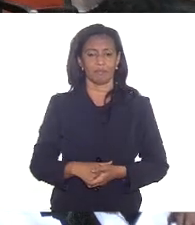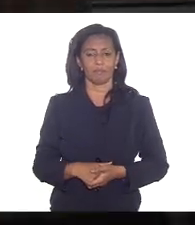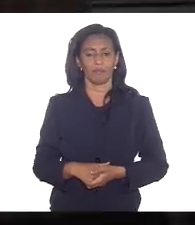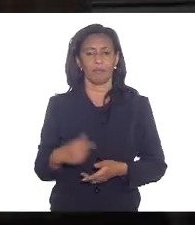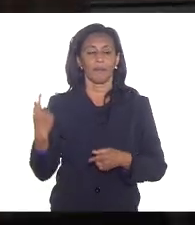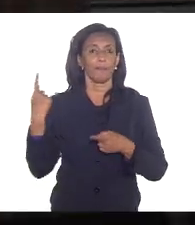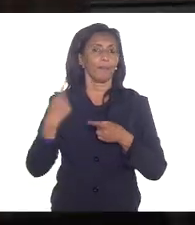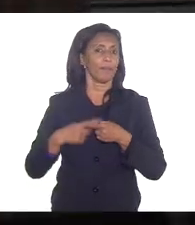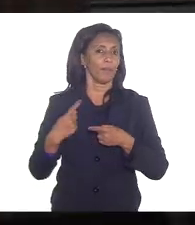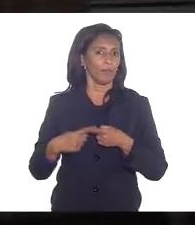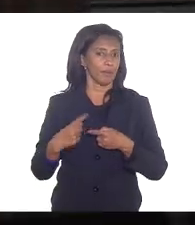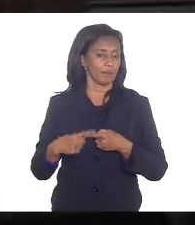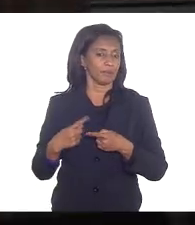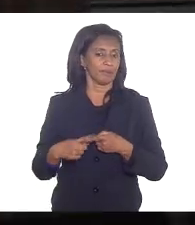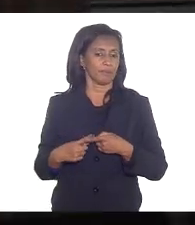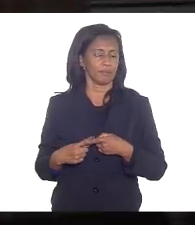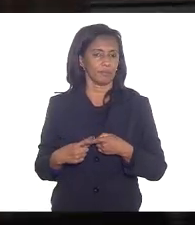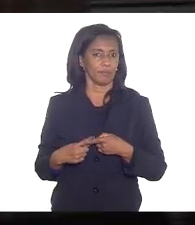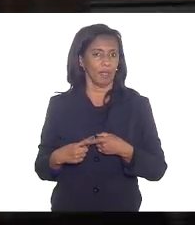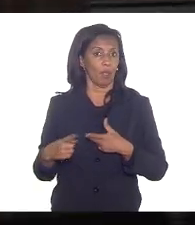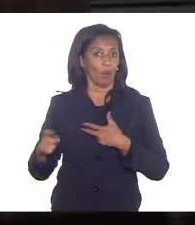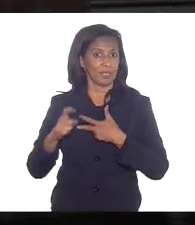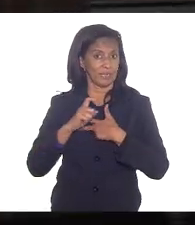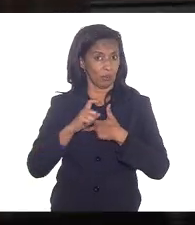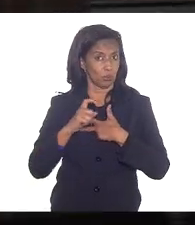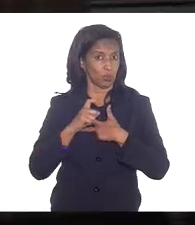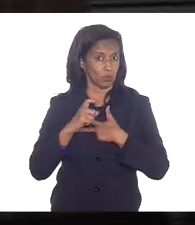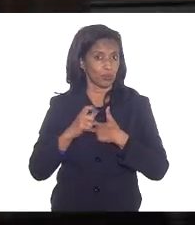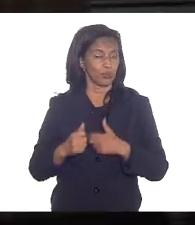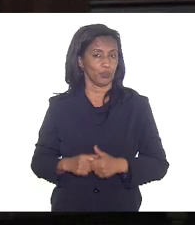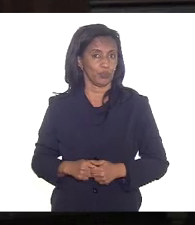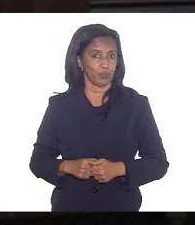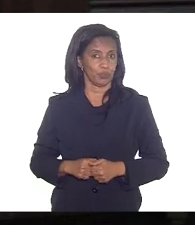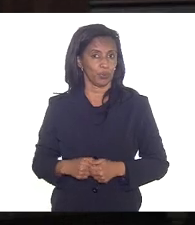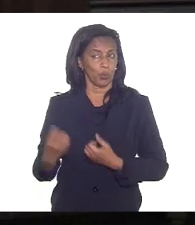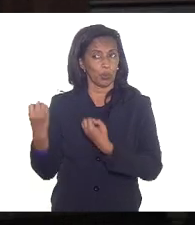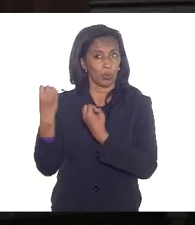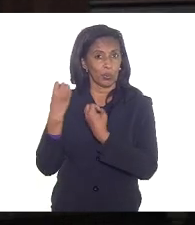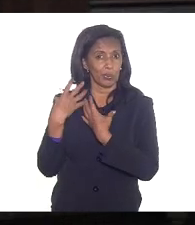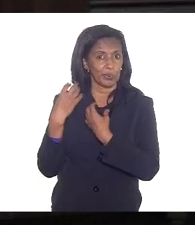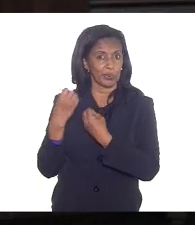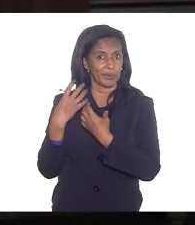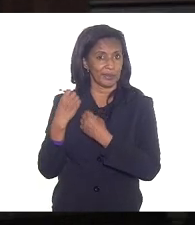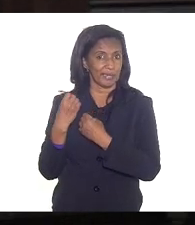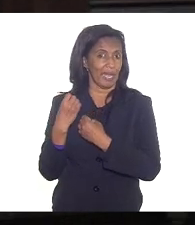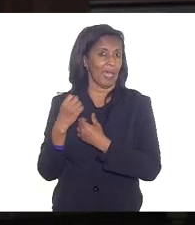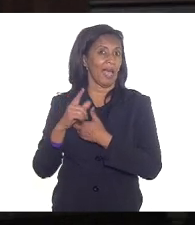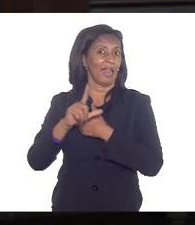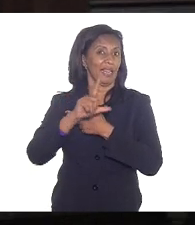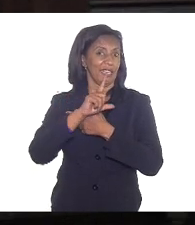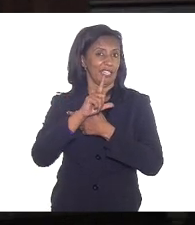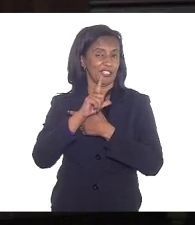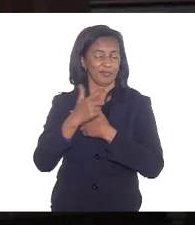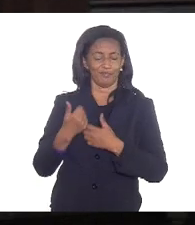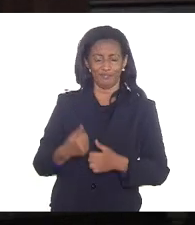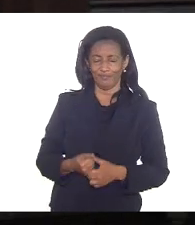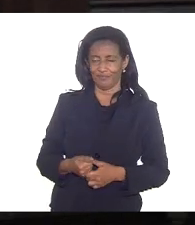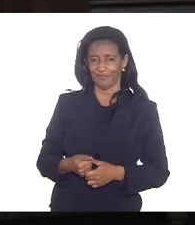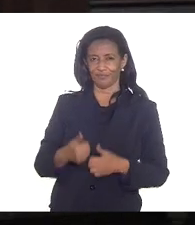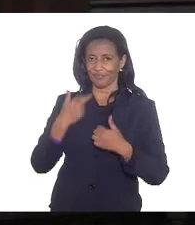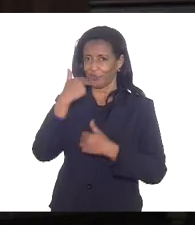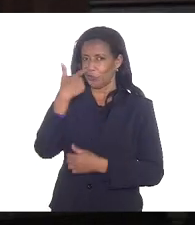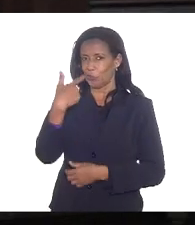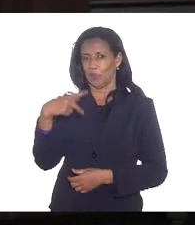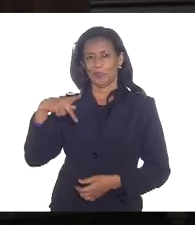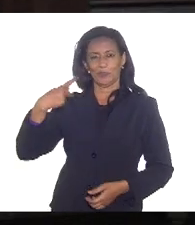E por quê que é o Executivo nos ensinar a legislar ele embaixo